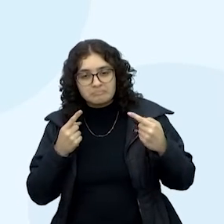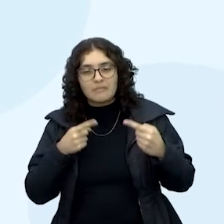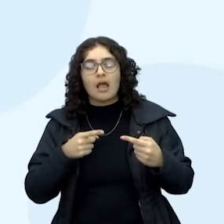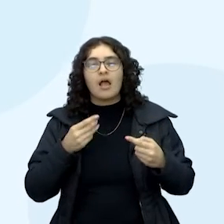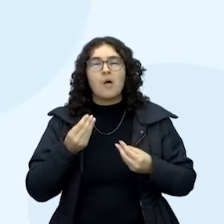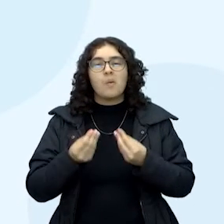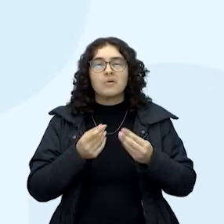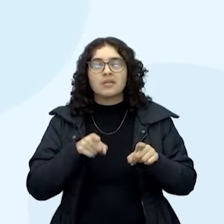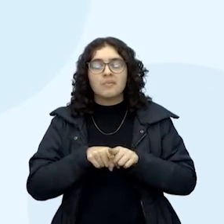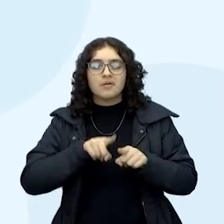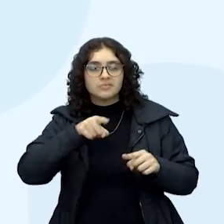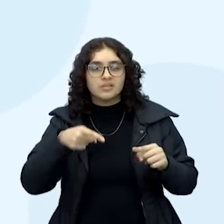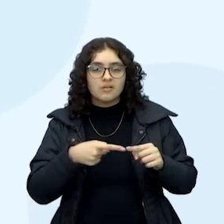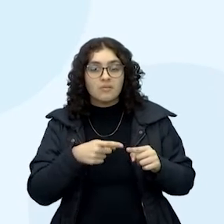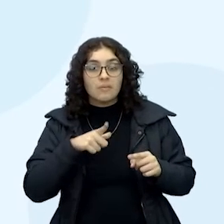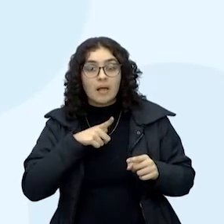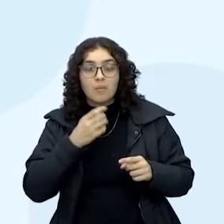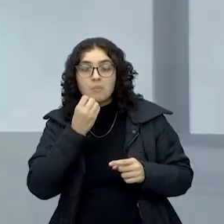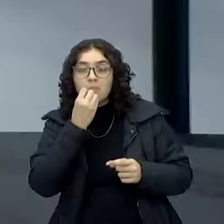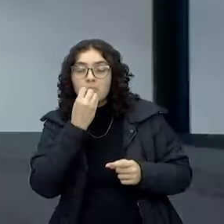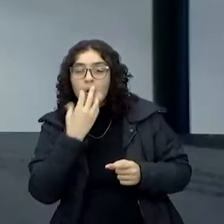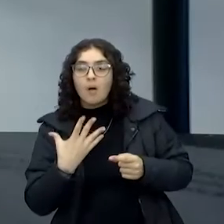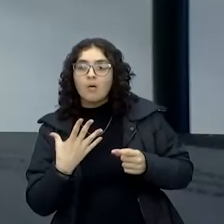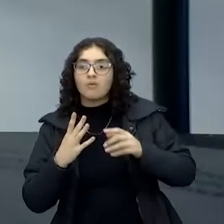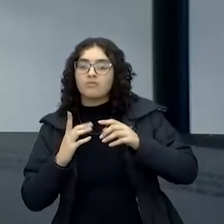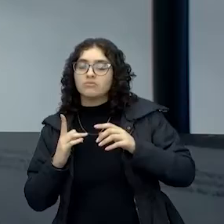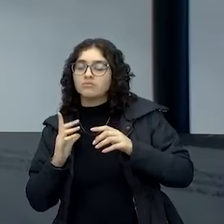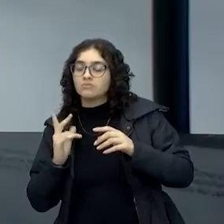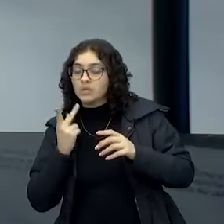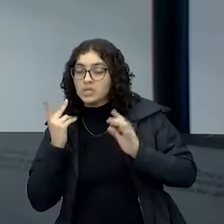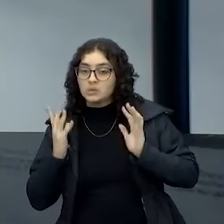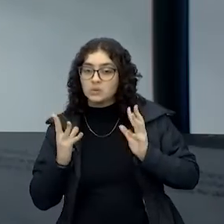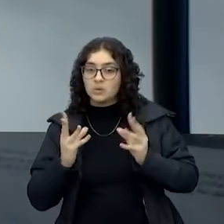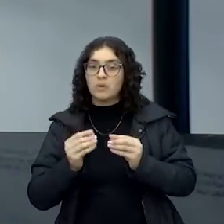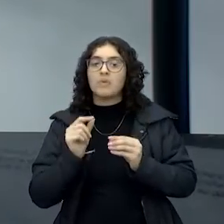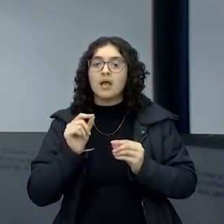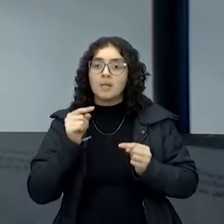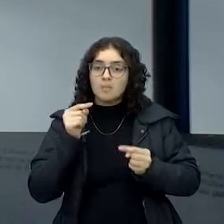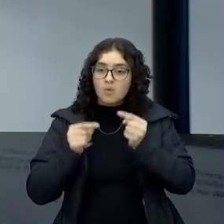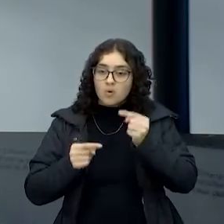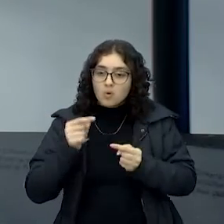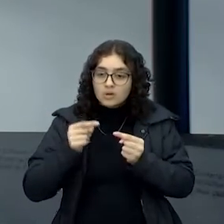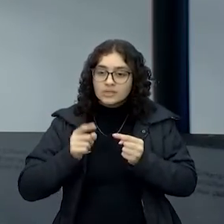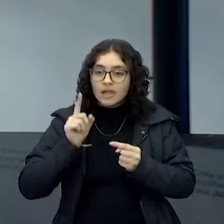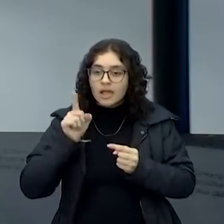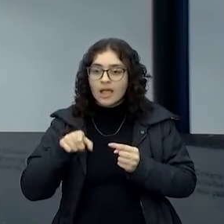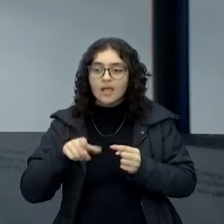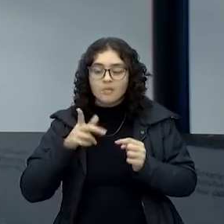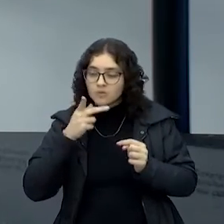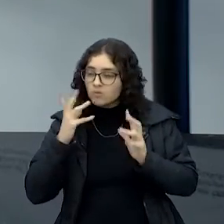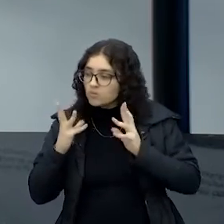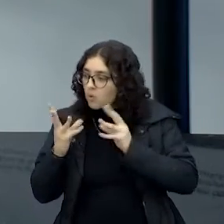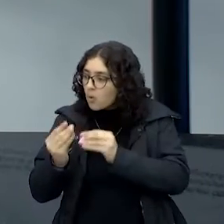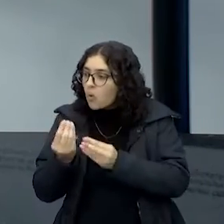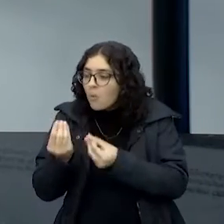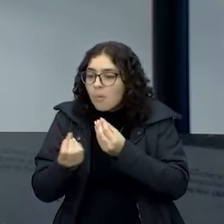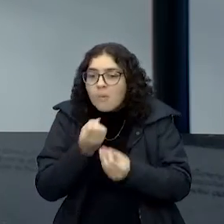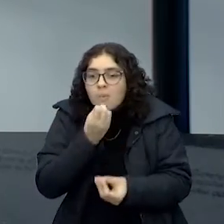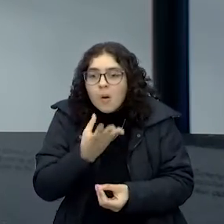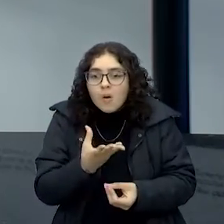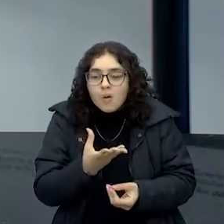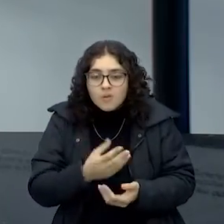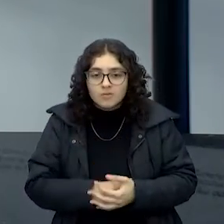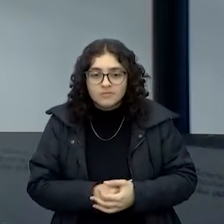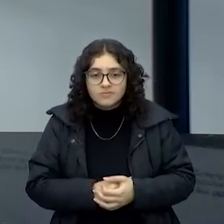bem comum. Então, para ele, a política ela visa o bem comum. Tudo bem? Então, a política